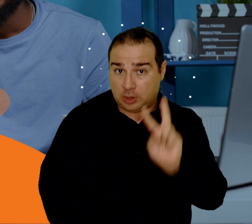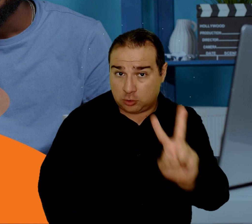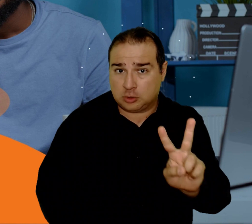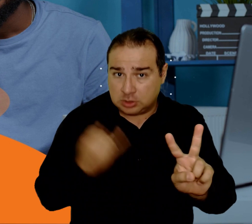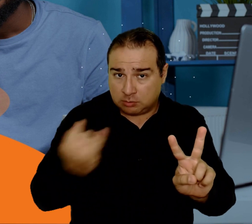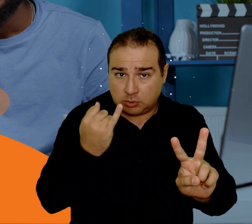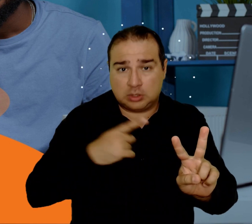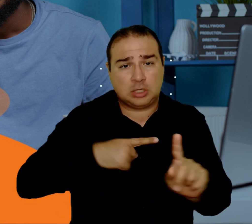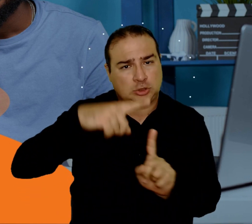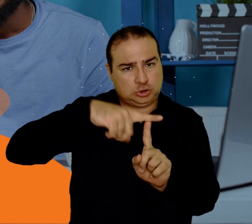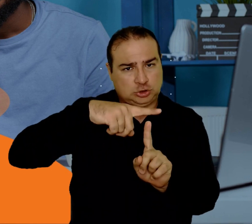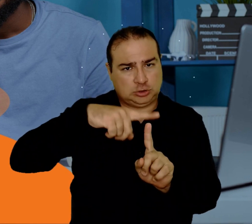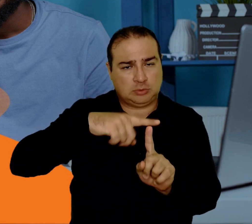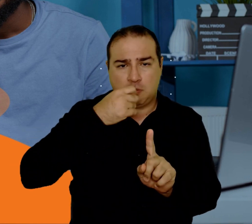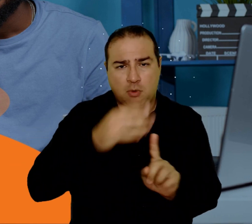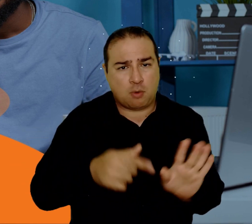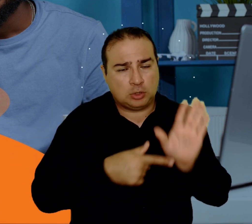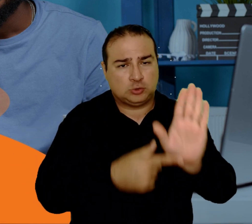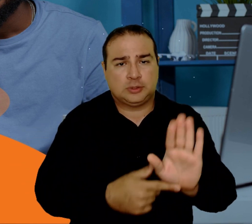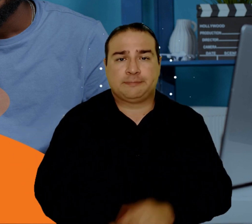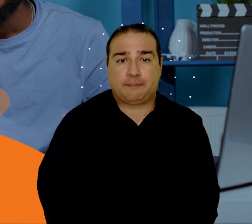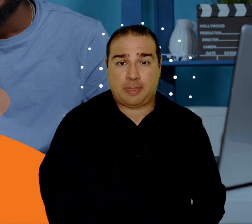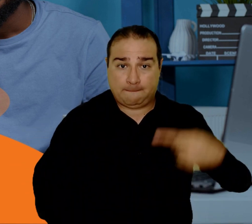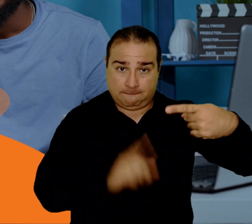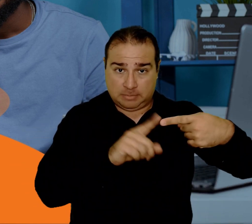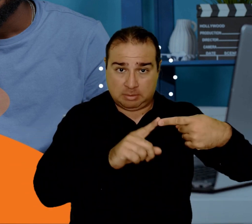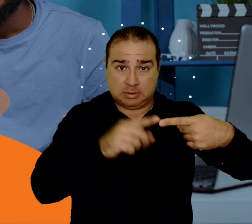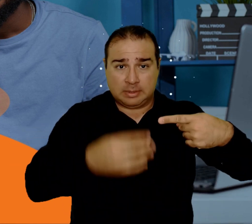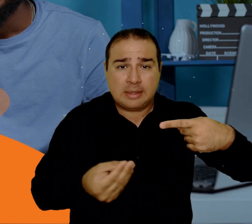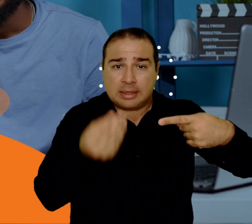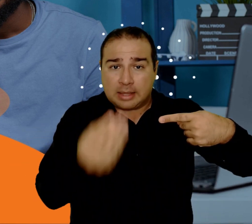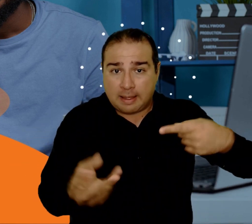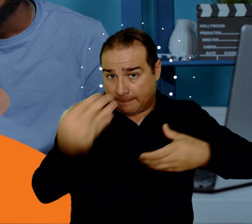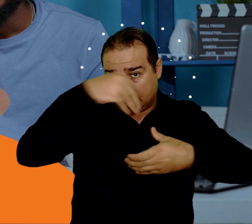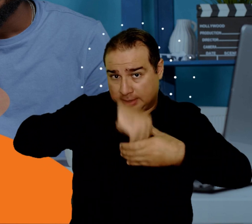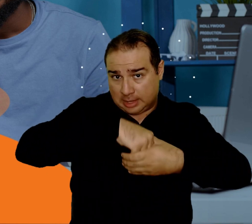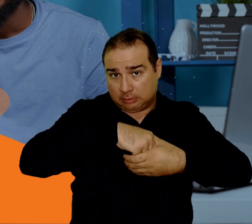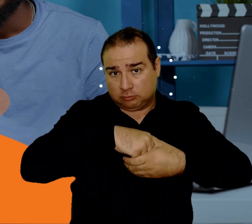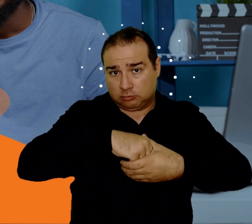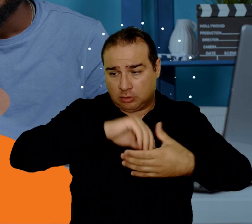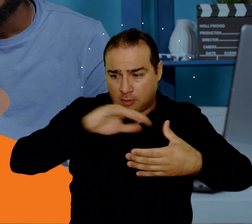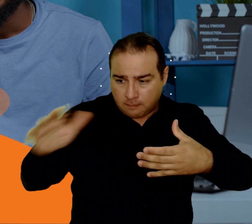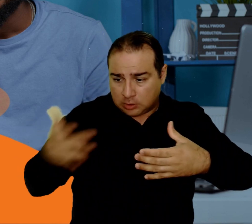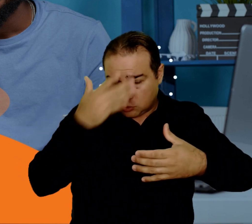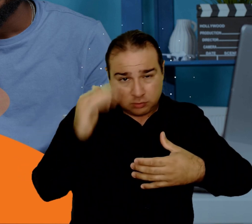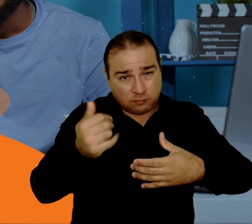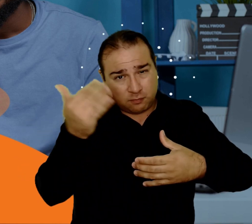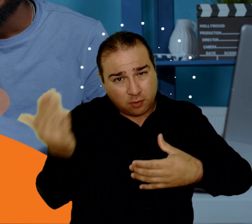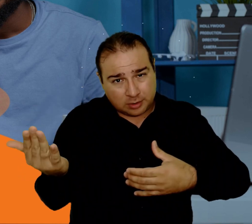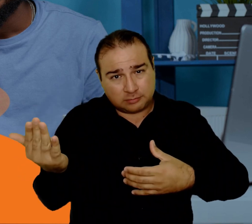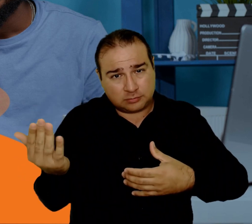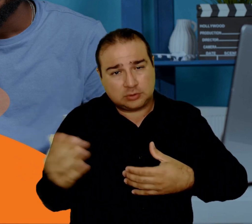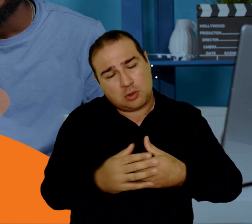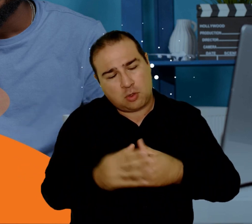ganhos importantes, 2 tipos de benefícios. Em primeiro lugar, a gente traz para dentro quem até pouco tempo estava de